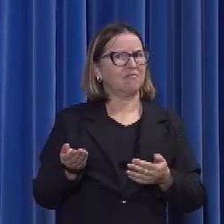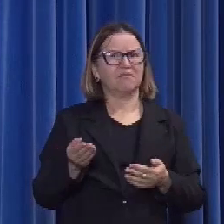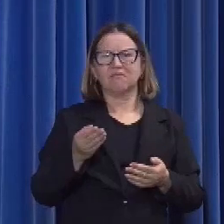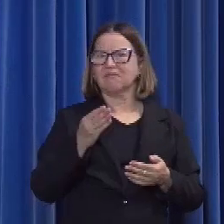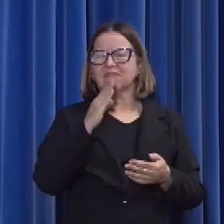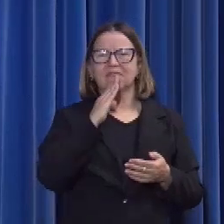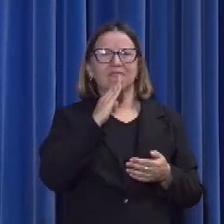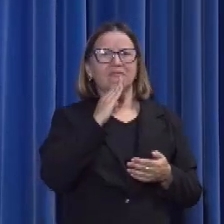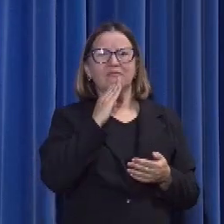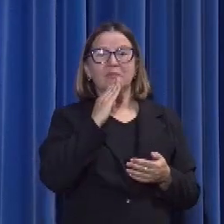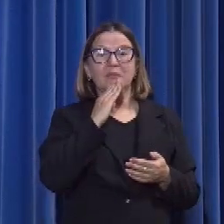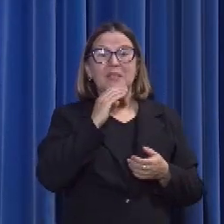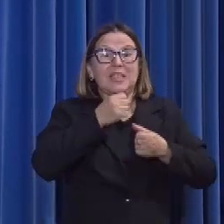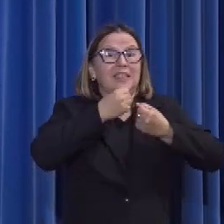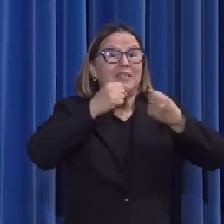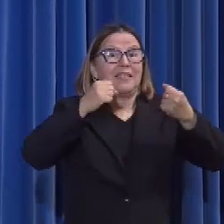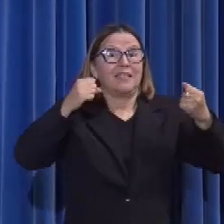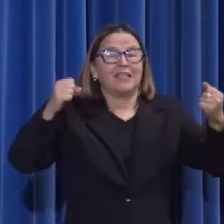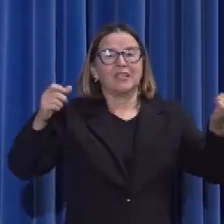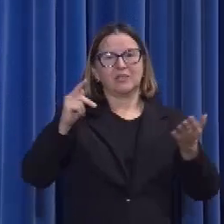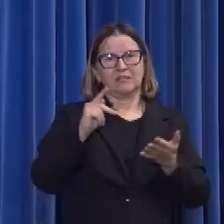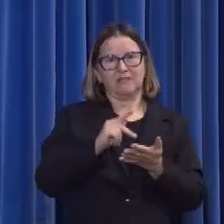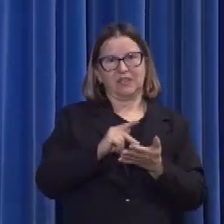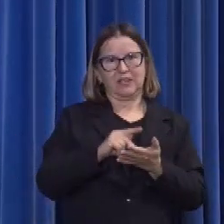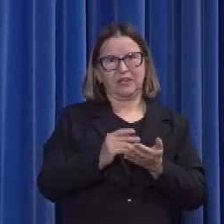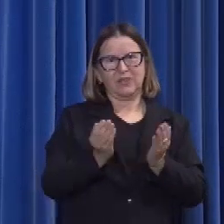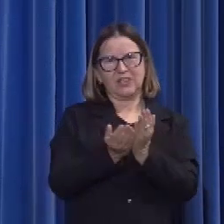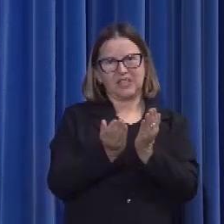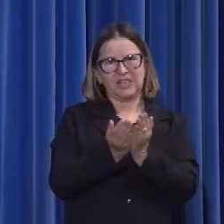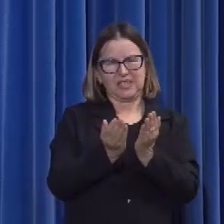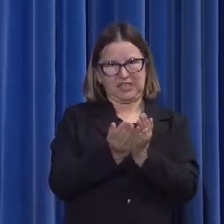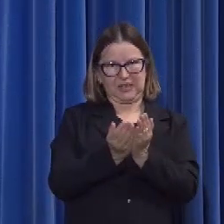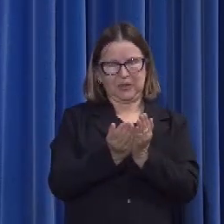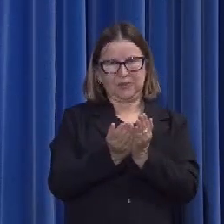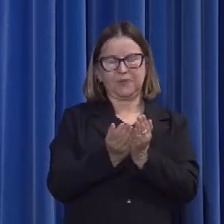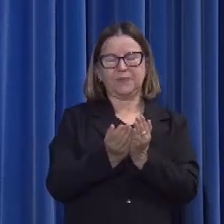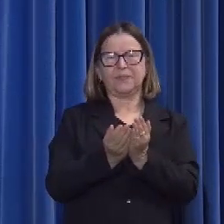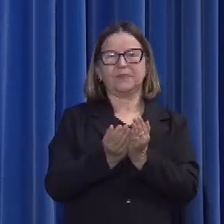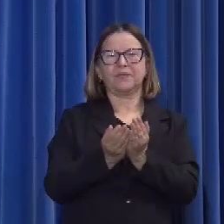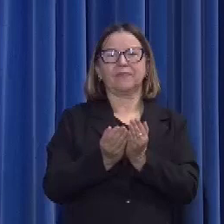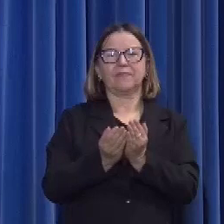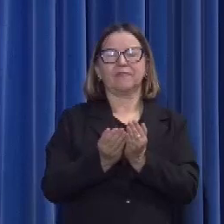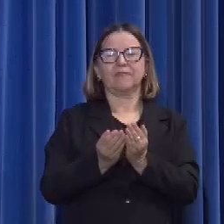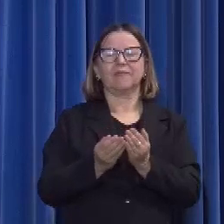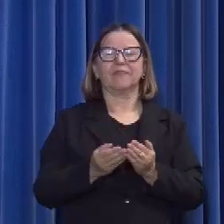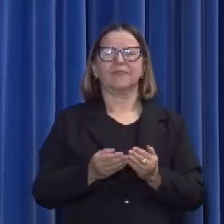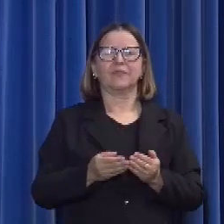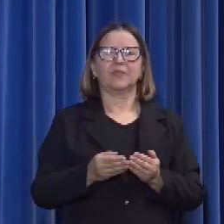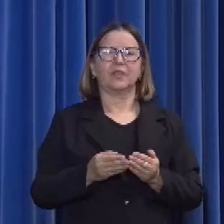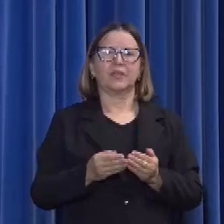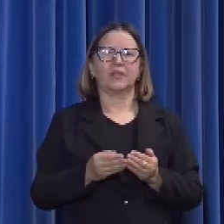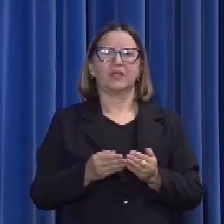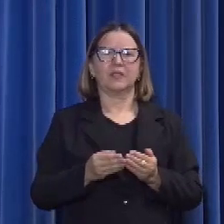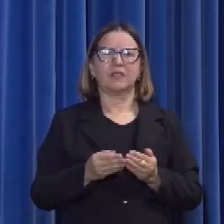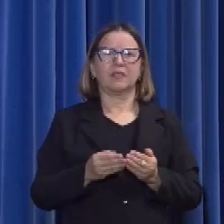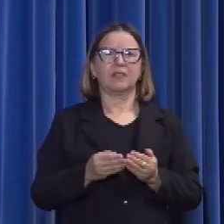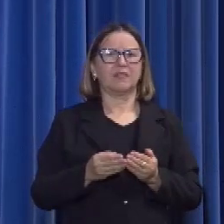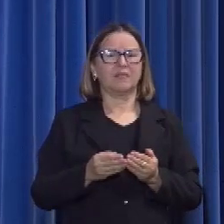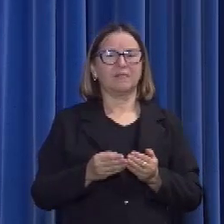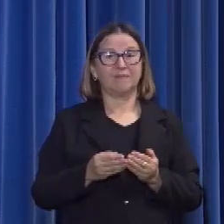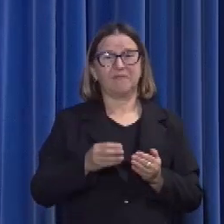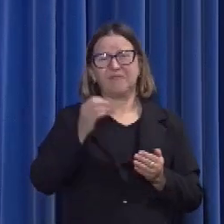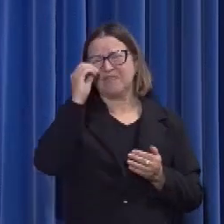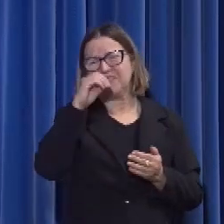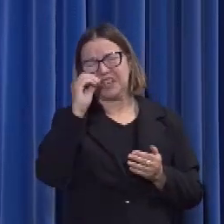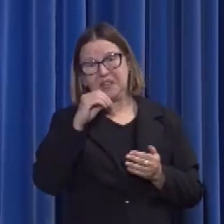negligenciar essa tão grande verdade. Os cristãos de Tessalônica estavam vivendo dessa maneira. E Paulo, visando